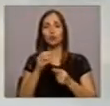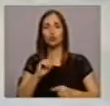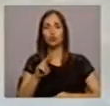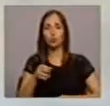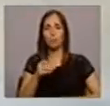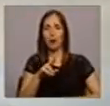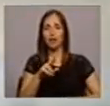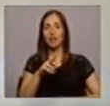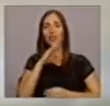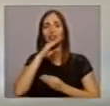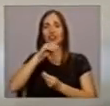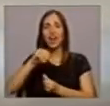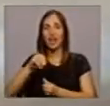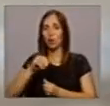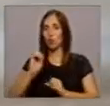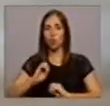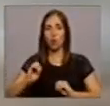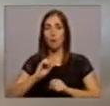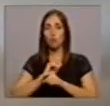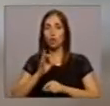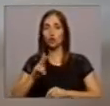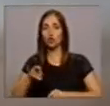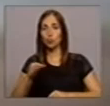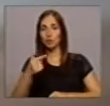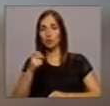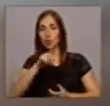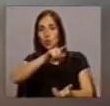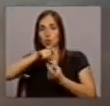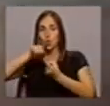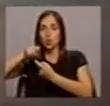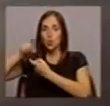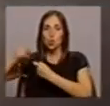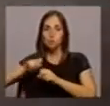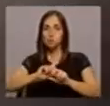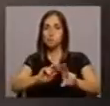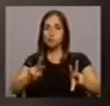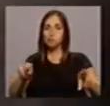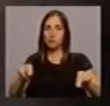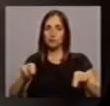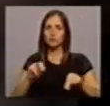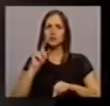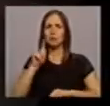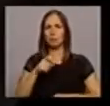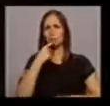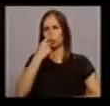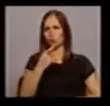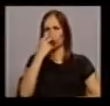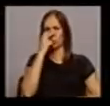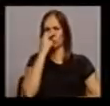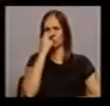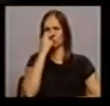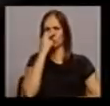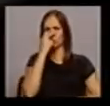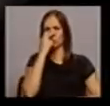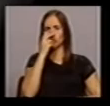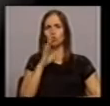detritos no início. Outra questão curiosa que nos lança esta descoberta é: quem é que são os pais de Júpiter? Isto é, será